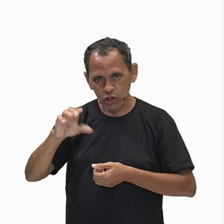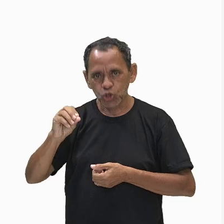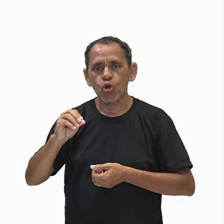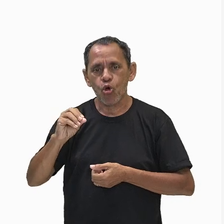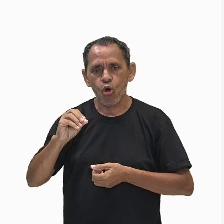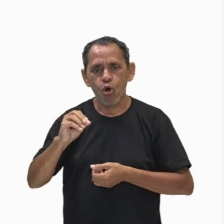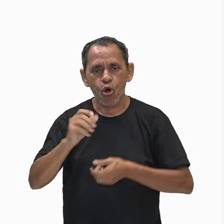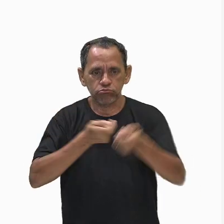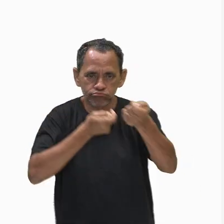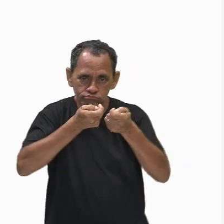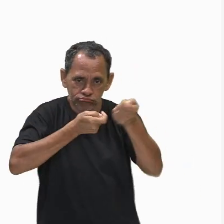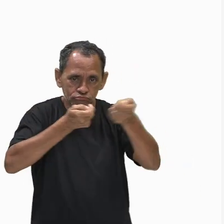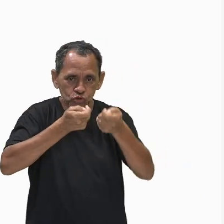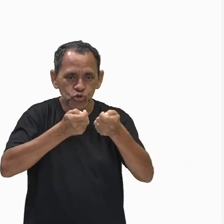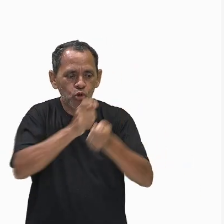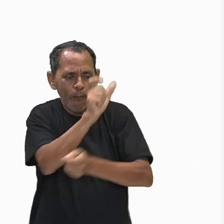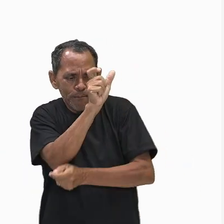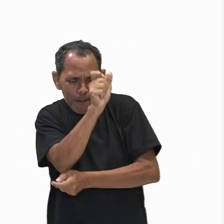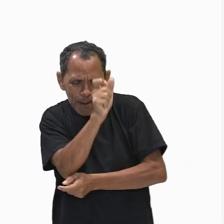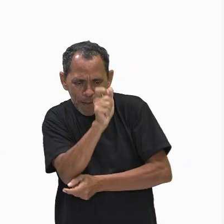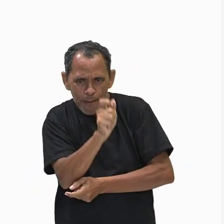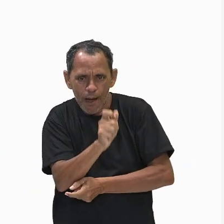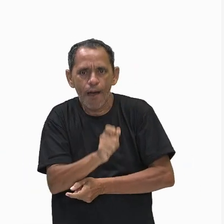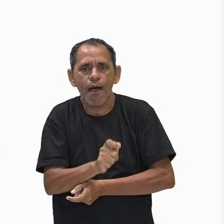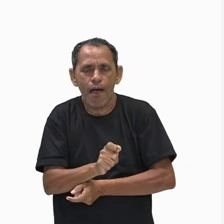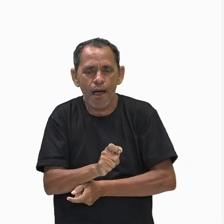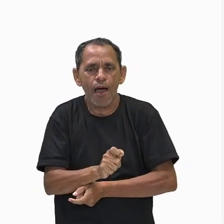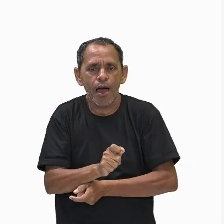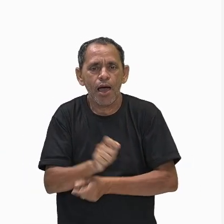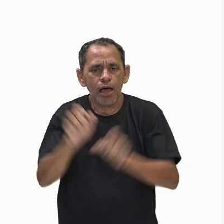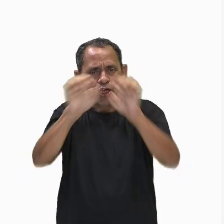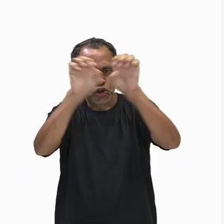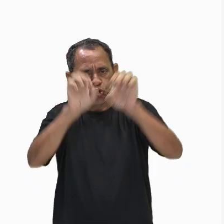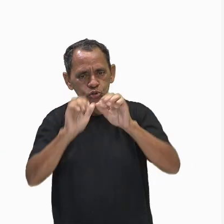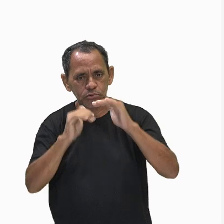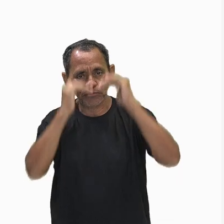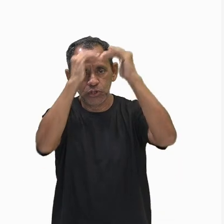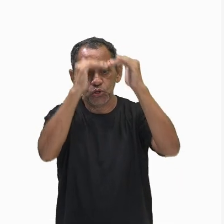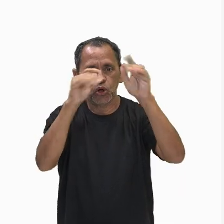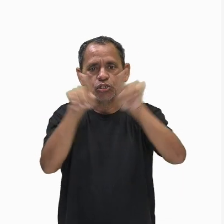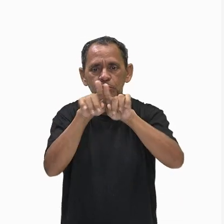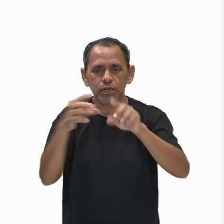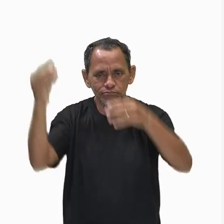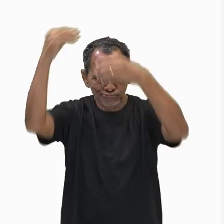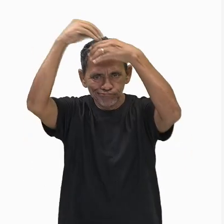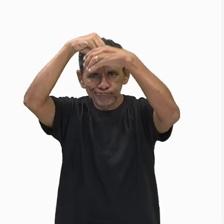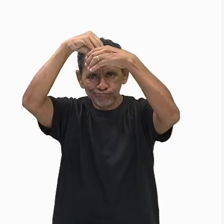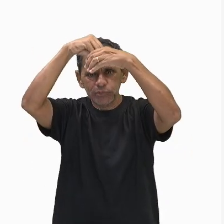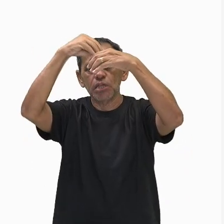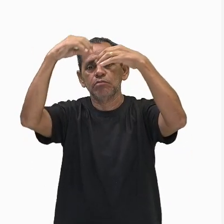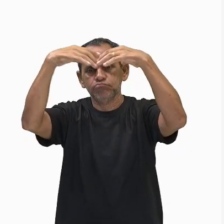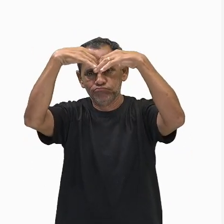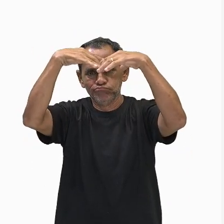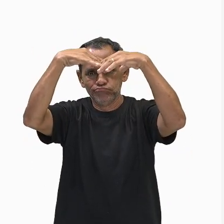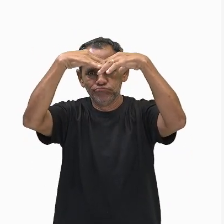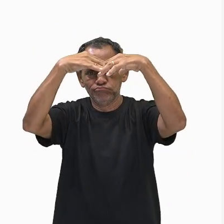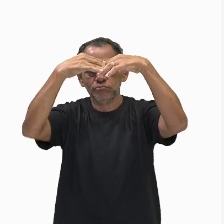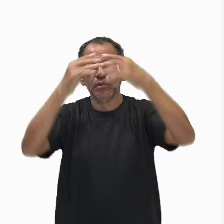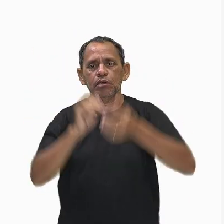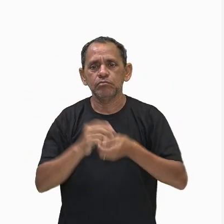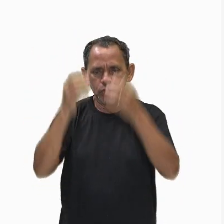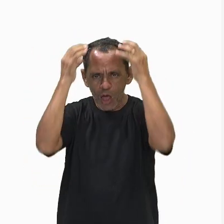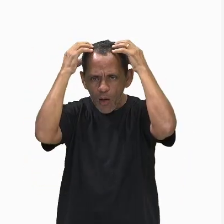espinhal a essa estrutura superior aí que está dentro da nossa caixa craniana. Ok? Então, todas